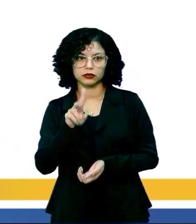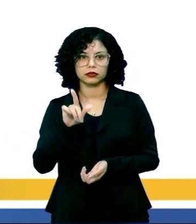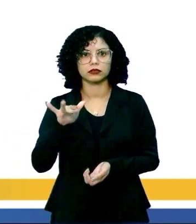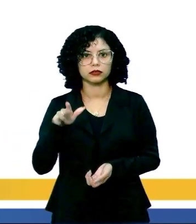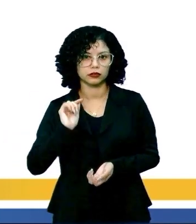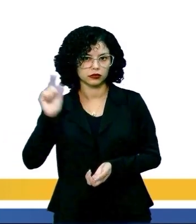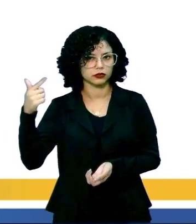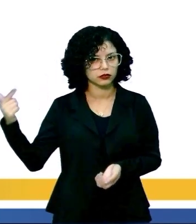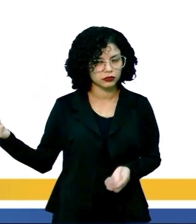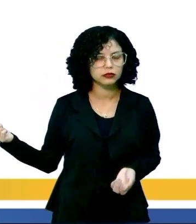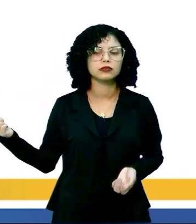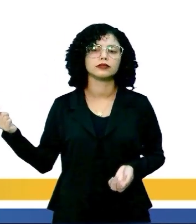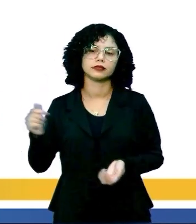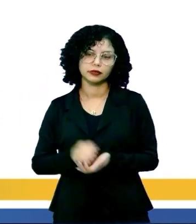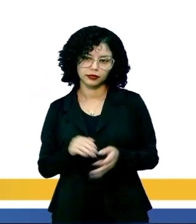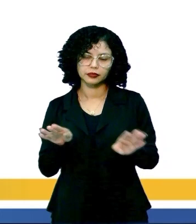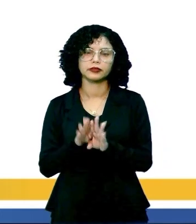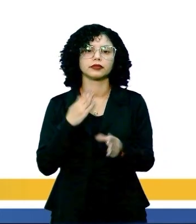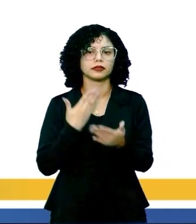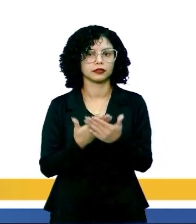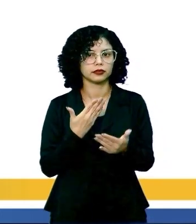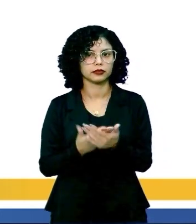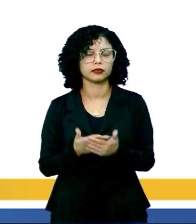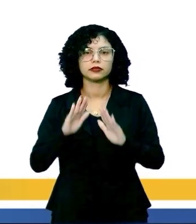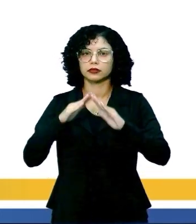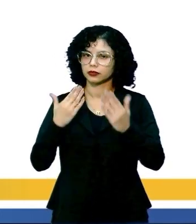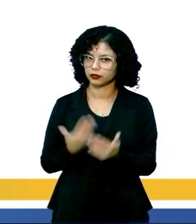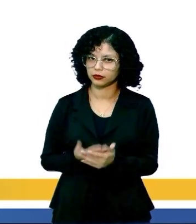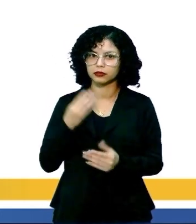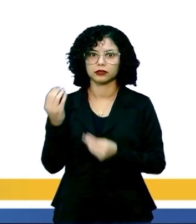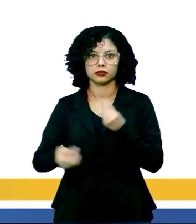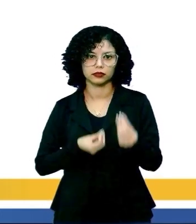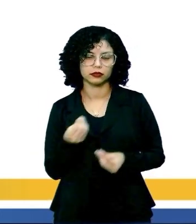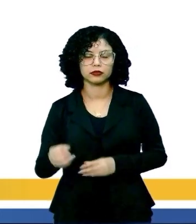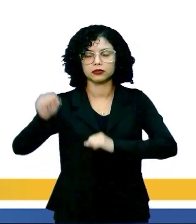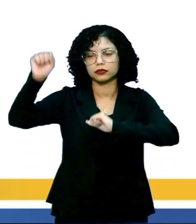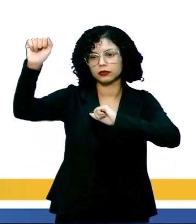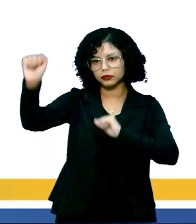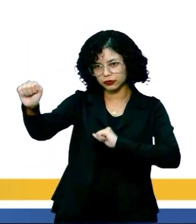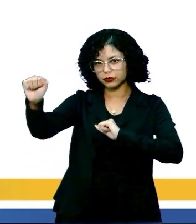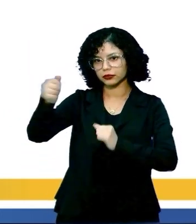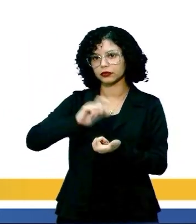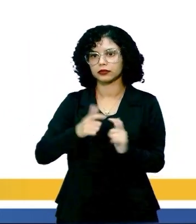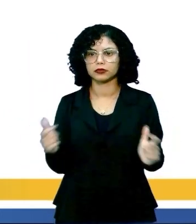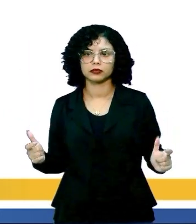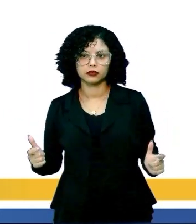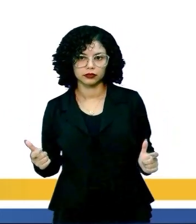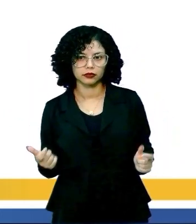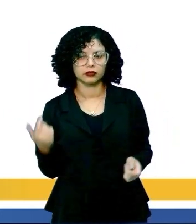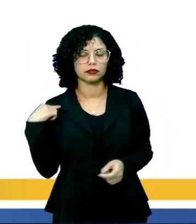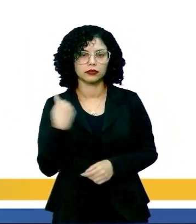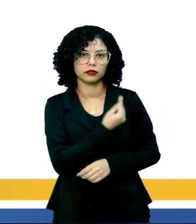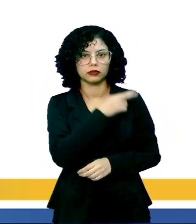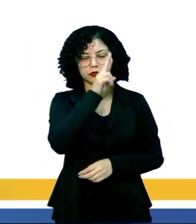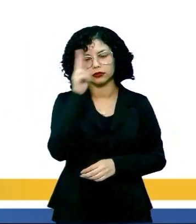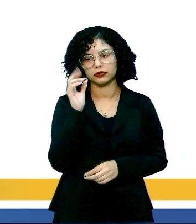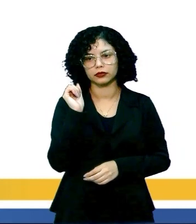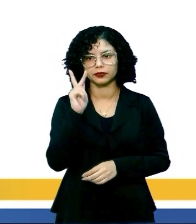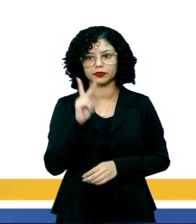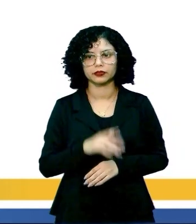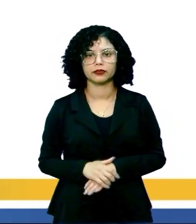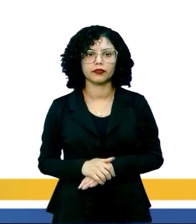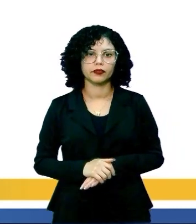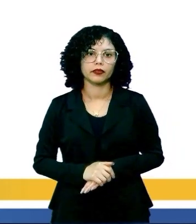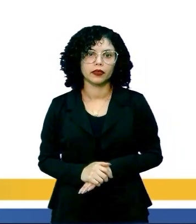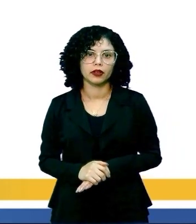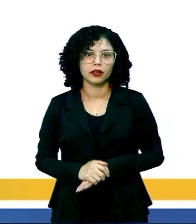outros tantos, né, que nós estudamos na escola como sendo heróis, como sendo grandes ícones da nossa história, certo?